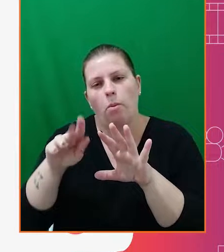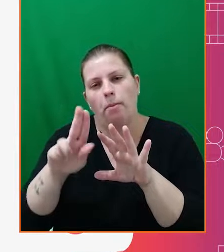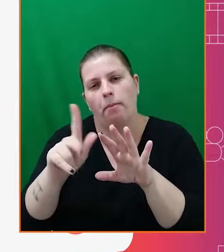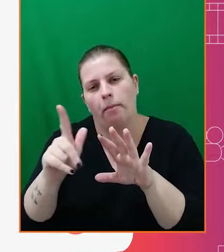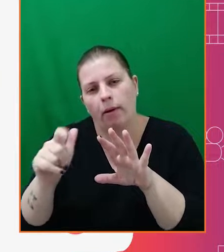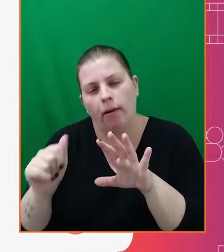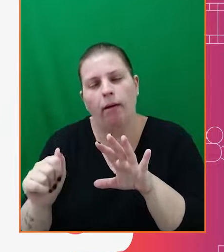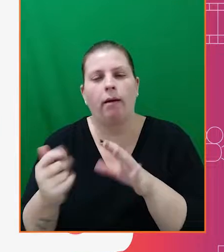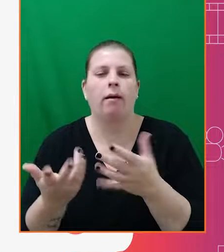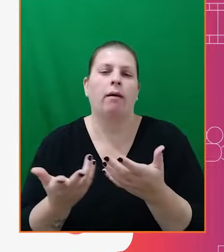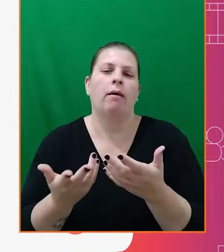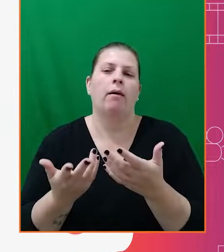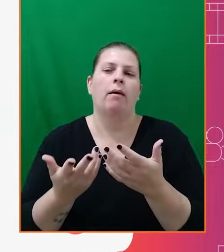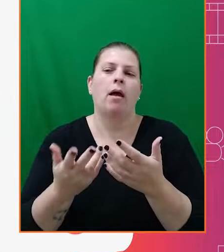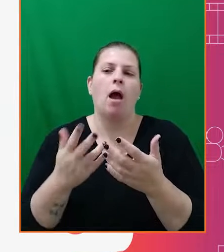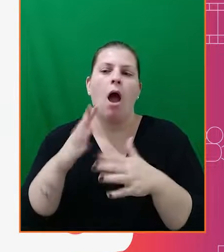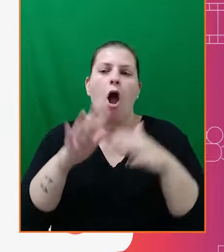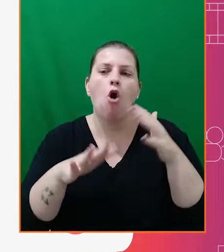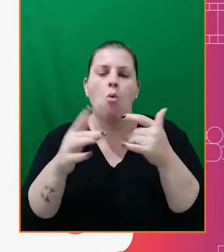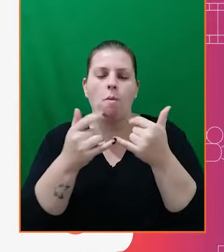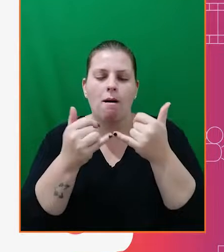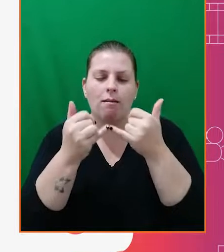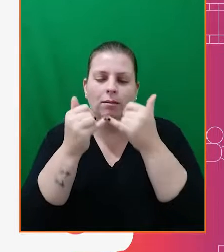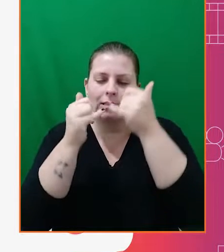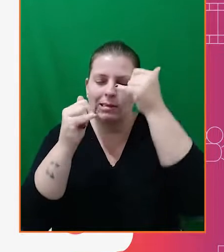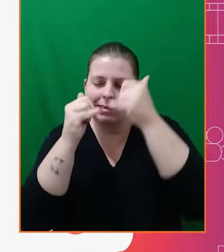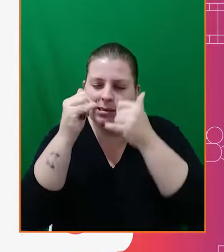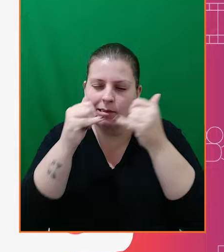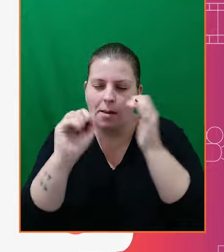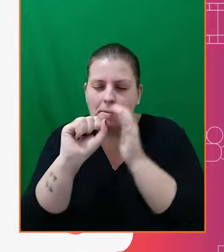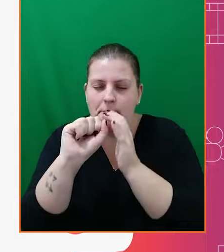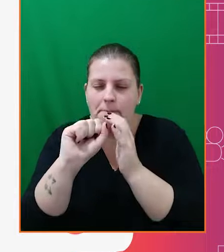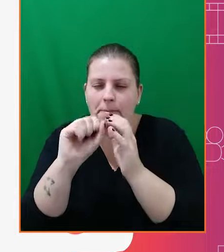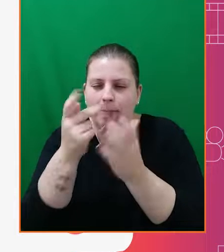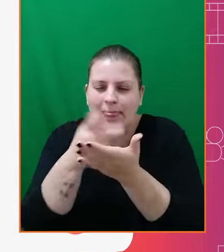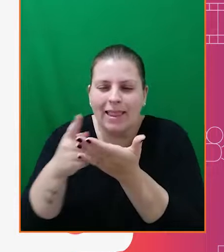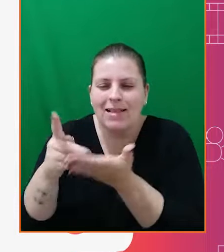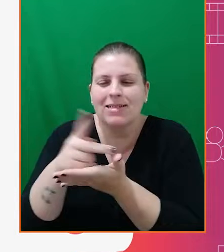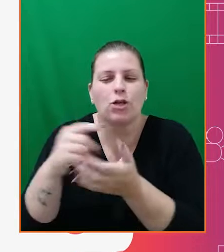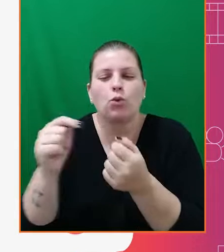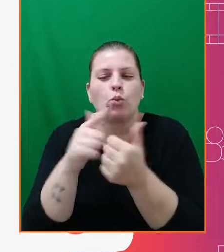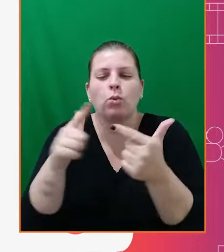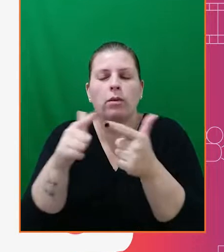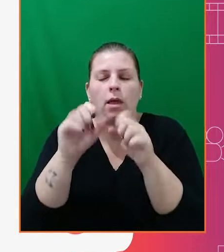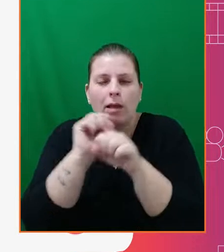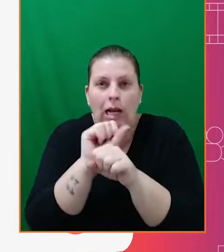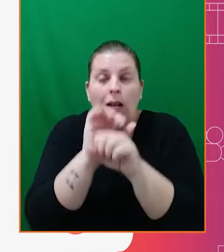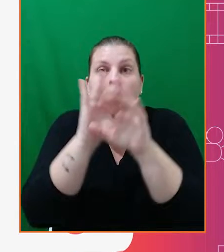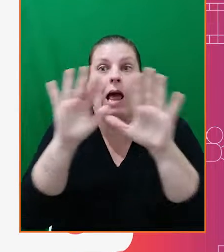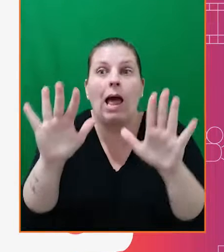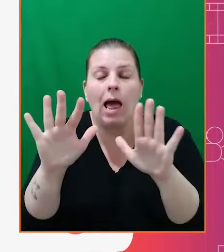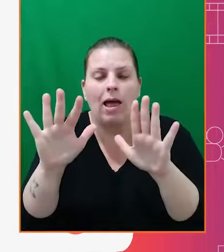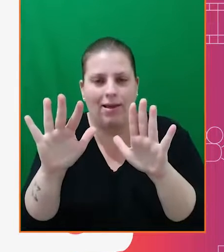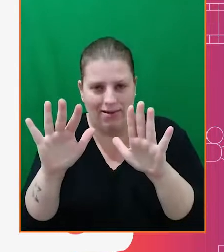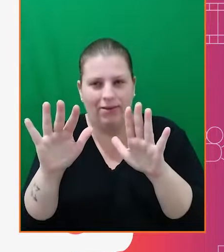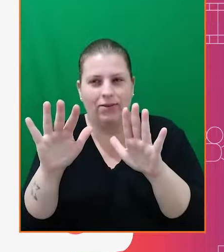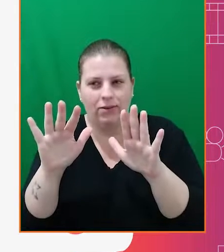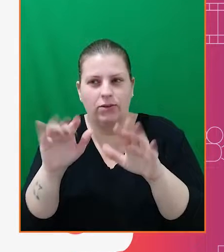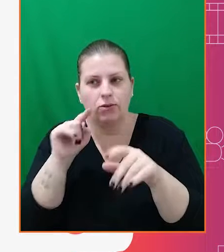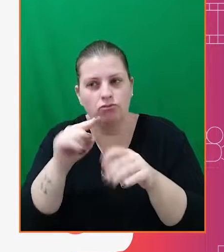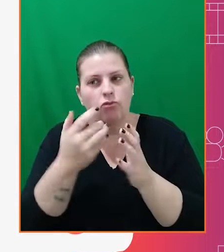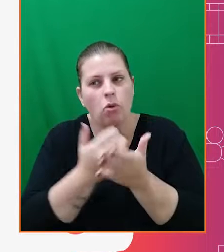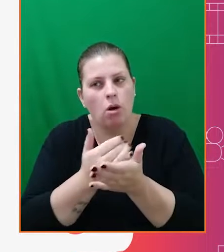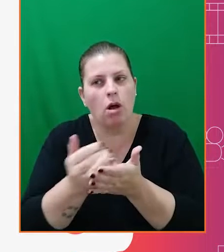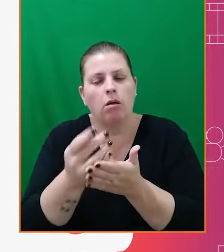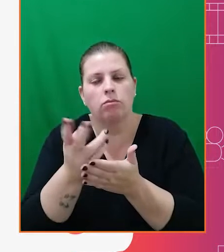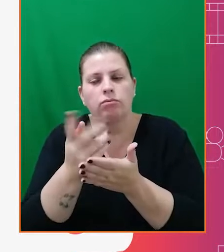linhas secundárias, ou seja, linhas que não são tão evidentes ou que não estão realmente nessas delimitações que você